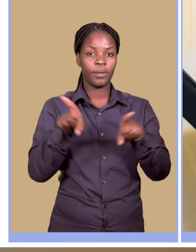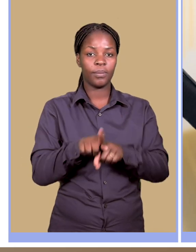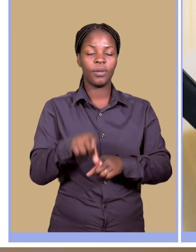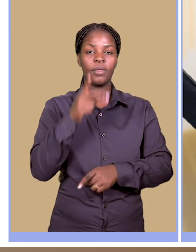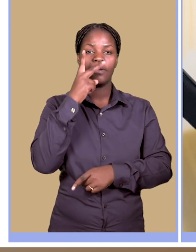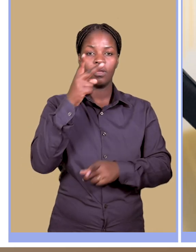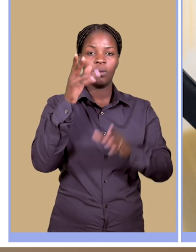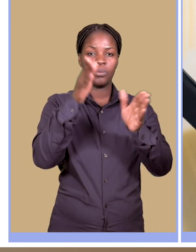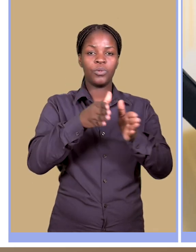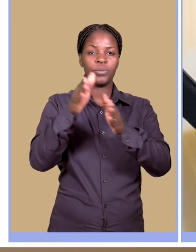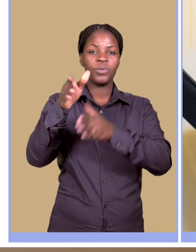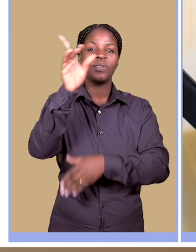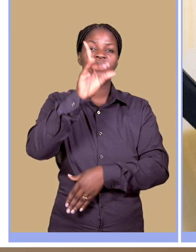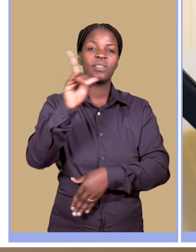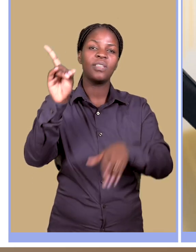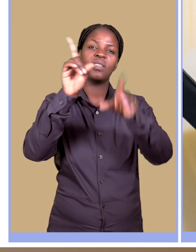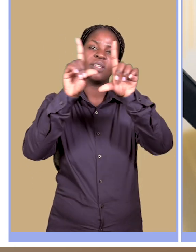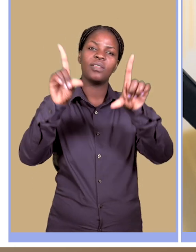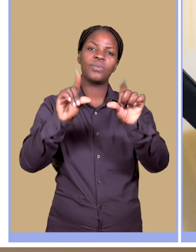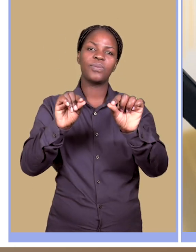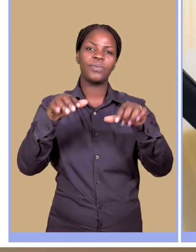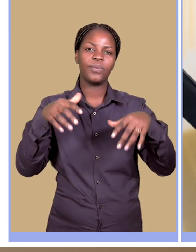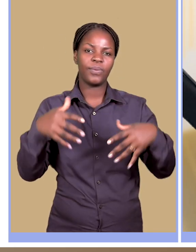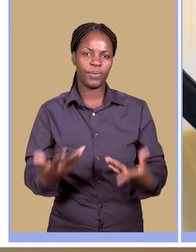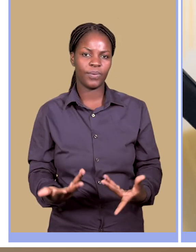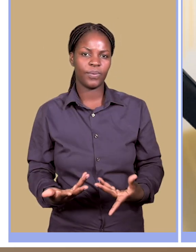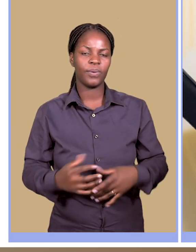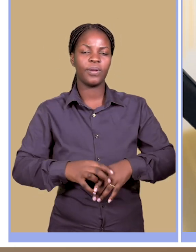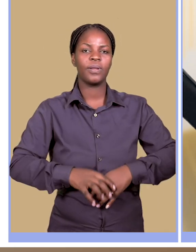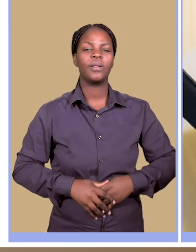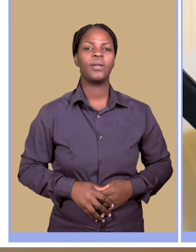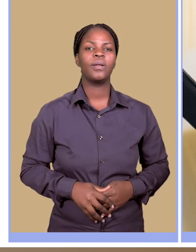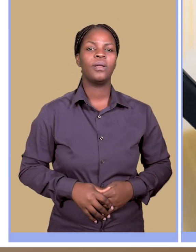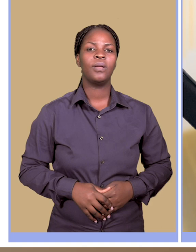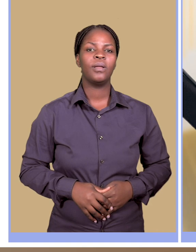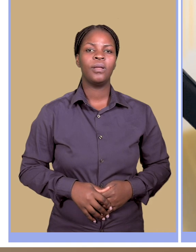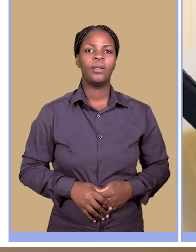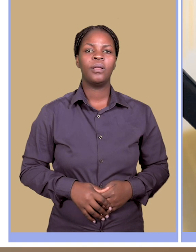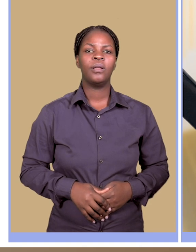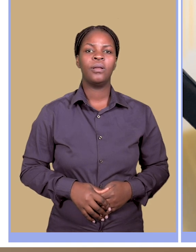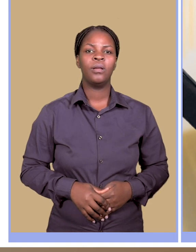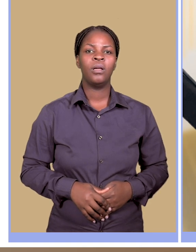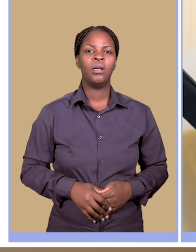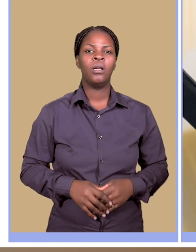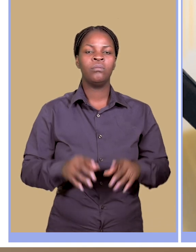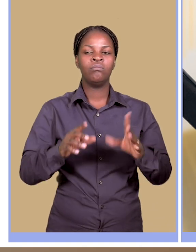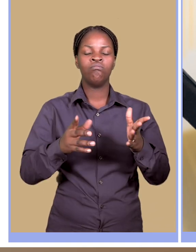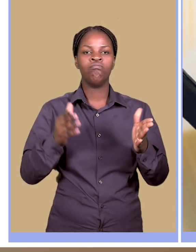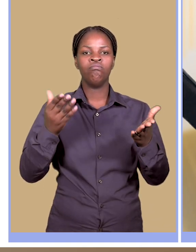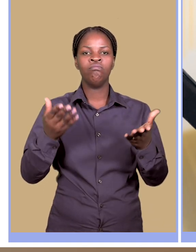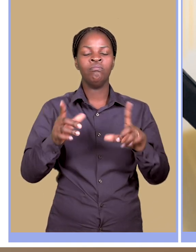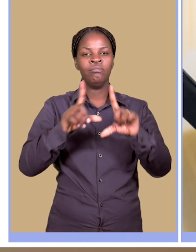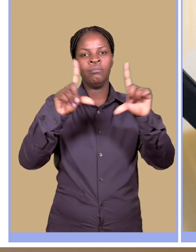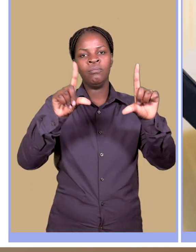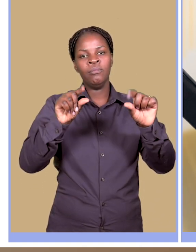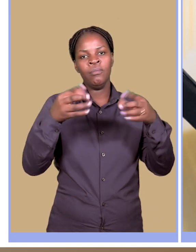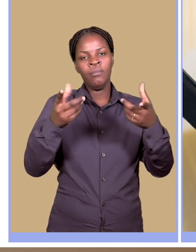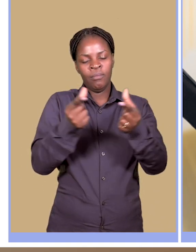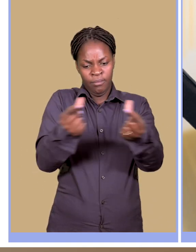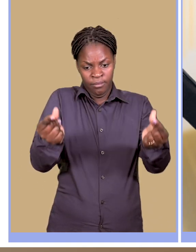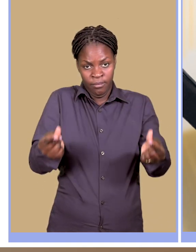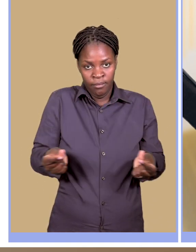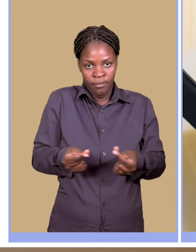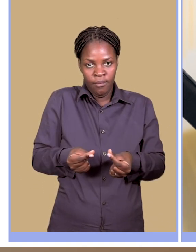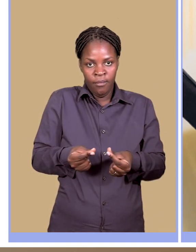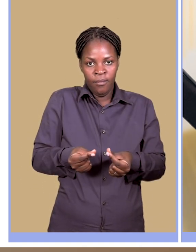deficiência na perspectiva de como nós a definimos hoje, conforme a Convenção